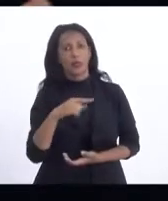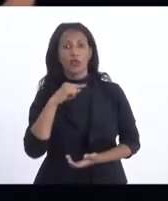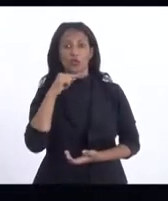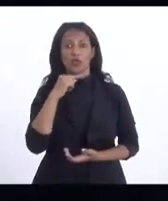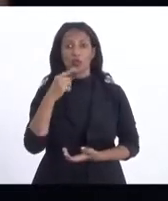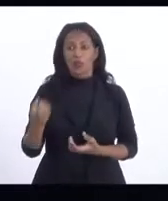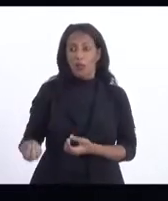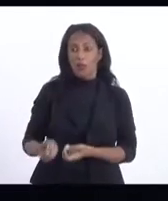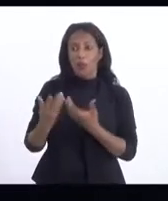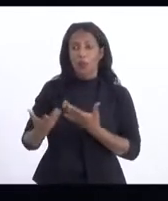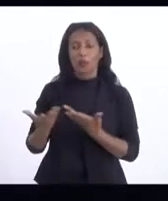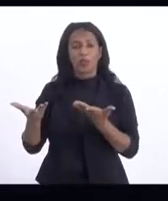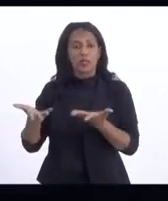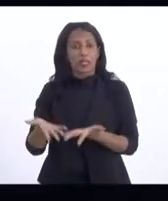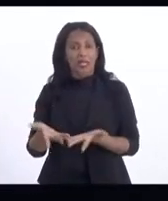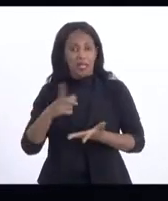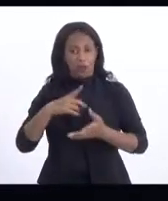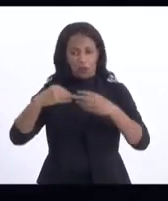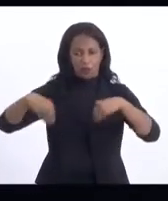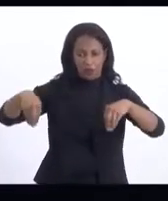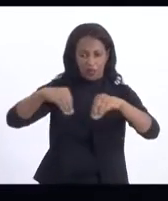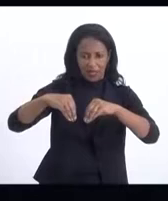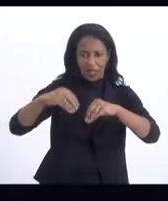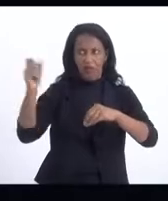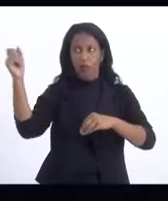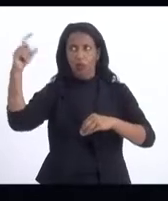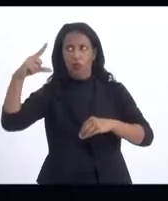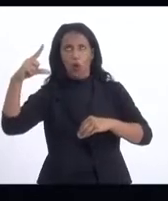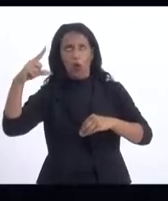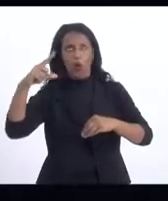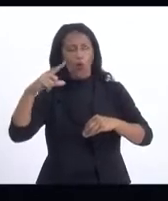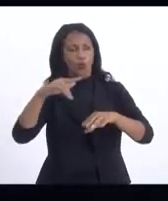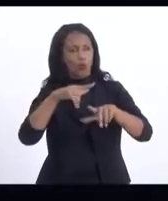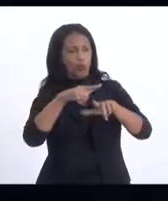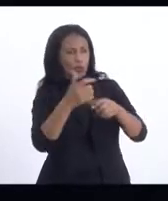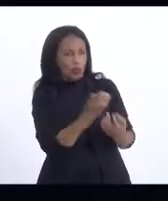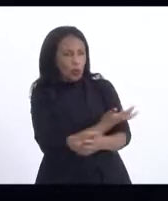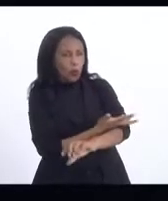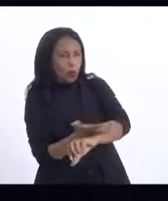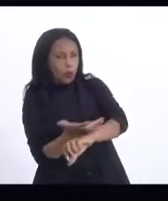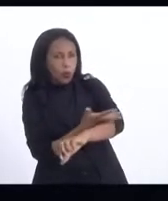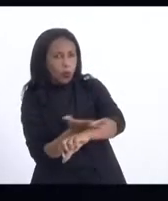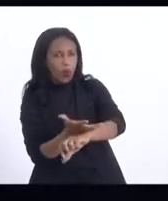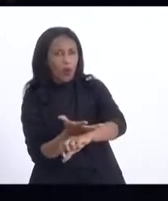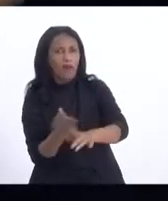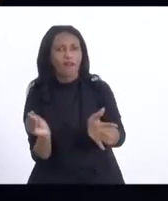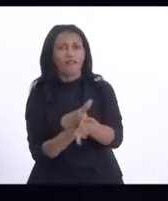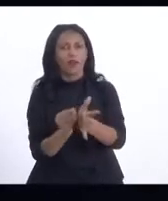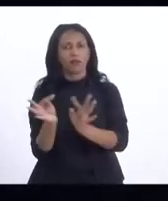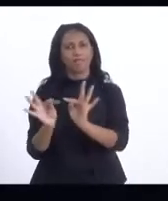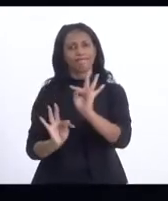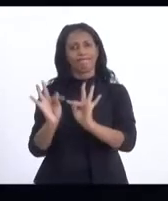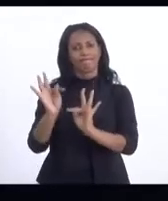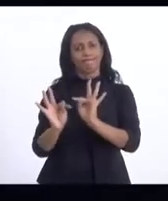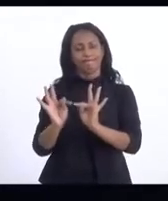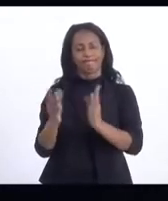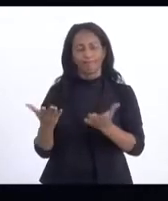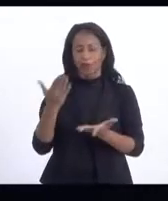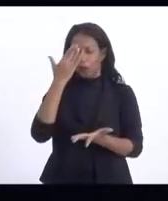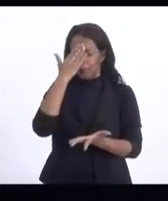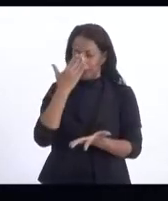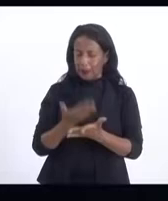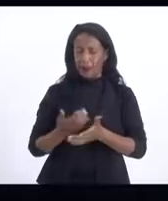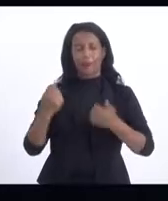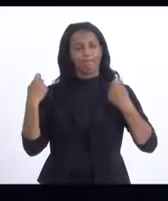conseguimos produzir. Nós temos terra, nós temos sol, nós temos pasto, nós não temos tecnologia. Então, eu creio, precisamos